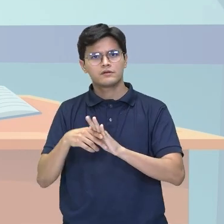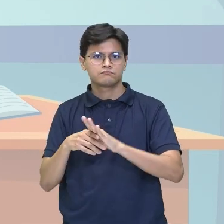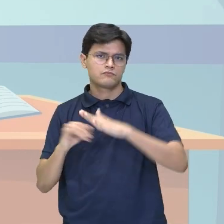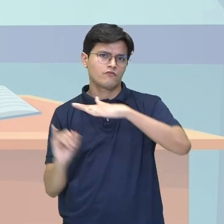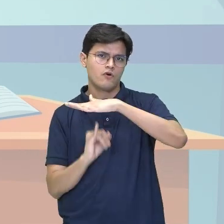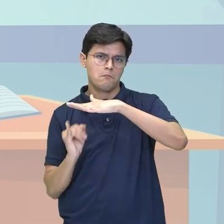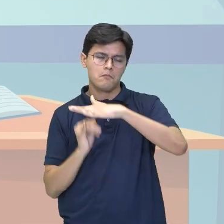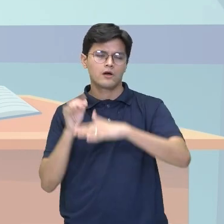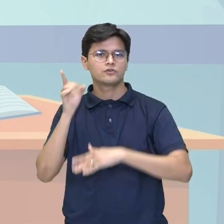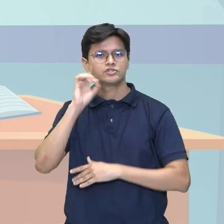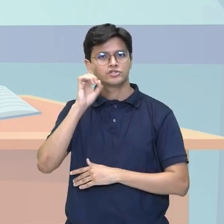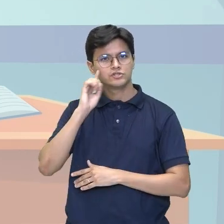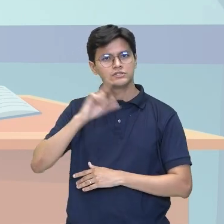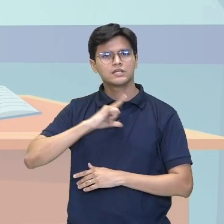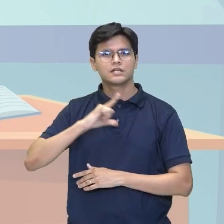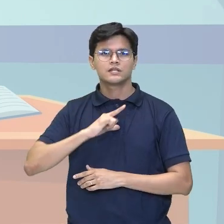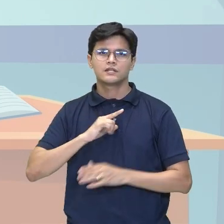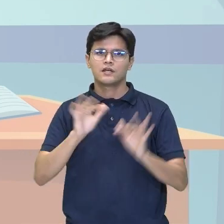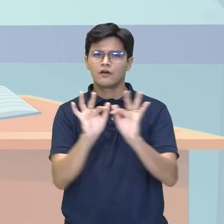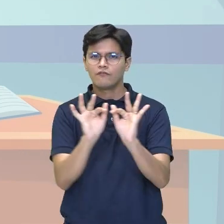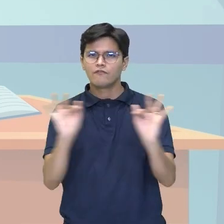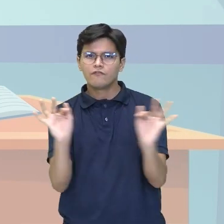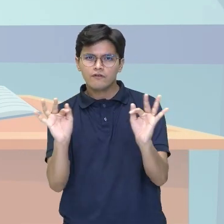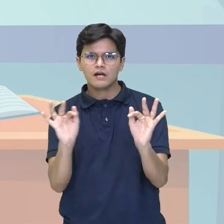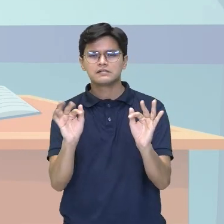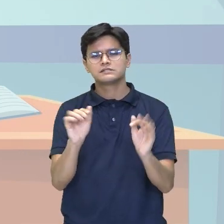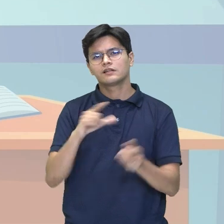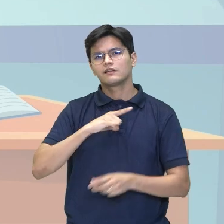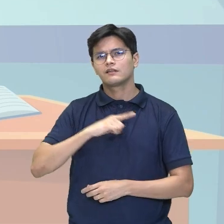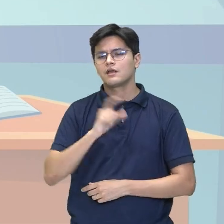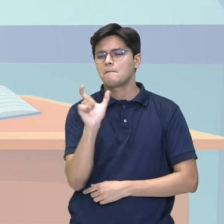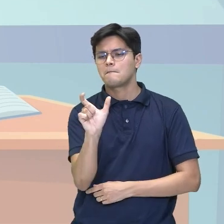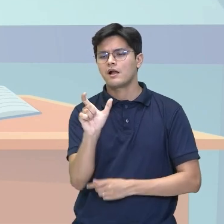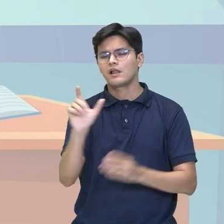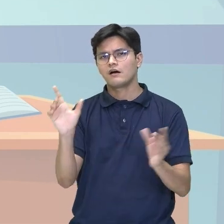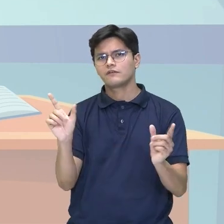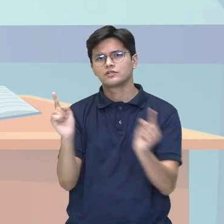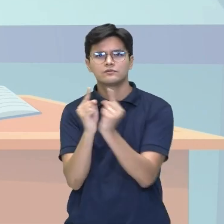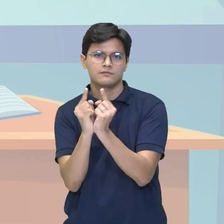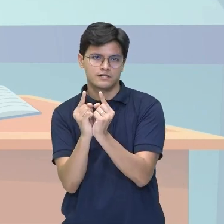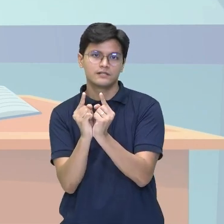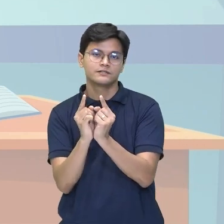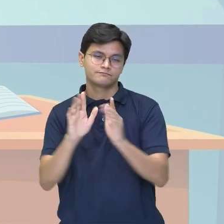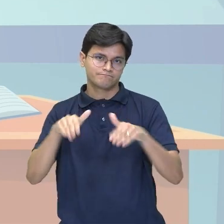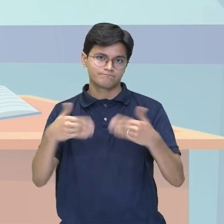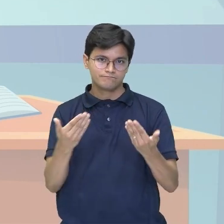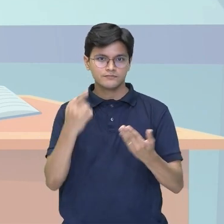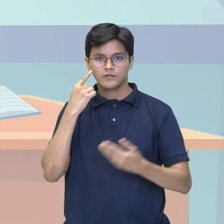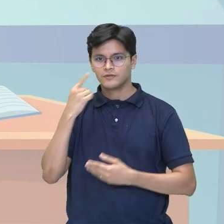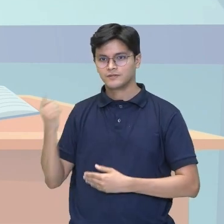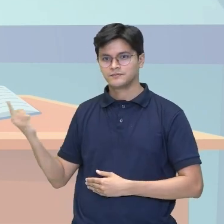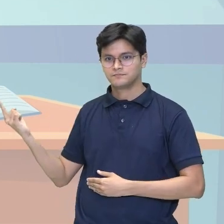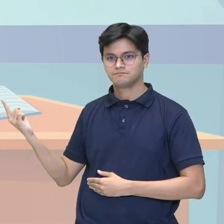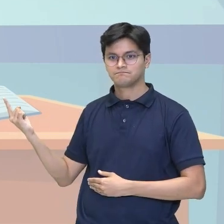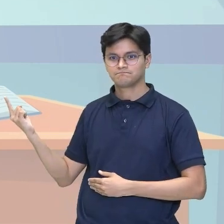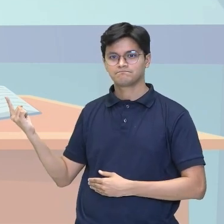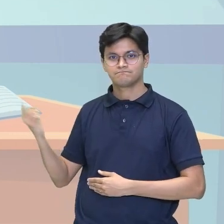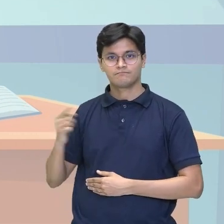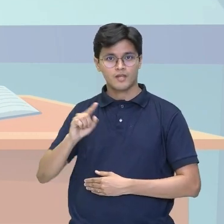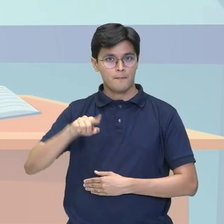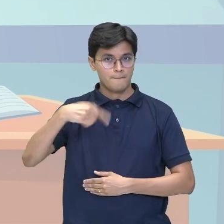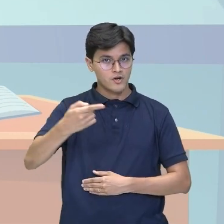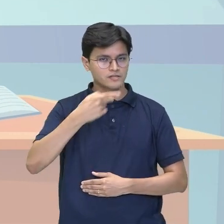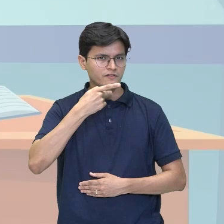tem expressões, reduções, tá bom? Então, o ano is my favorite one. Vamos ver a